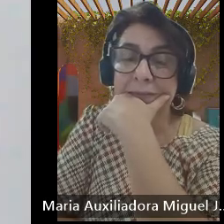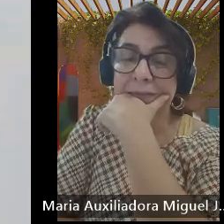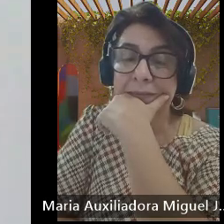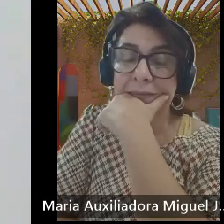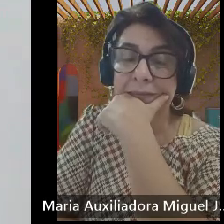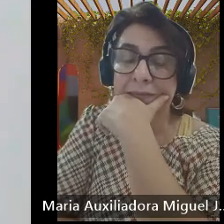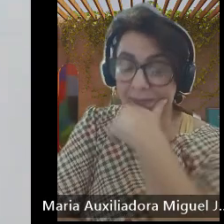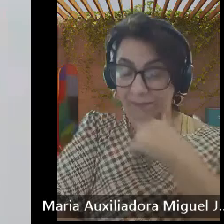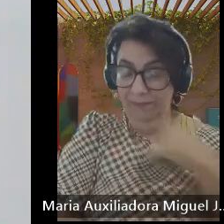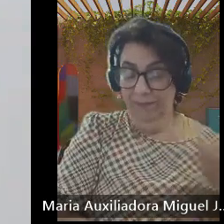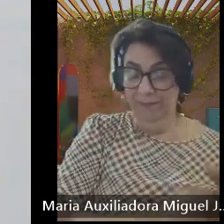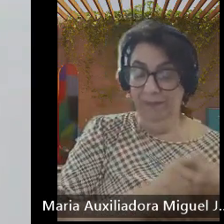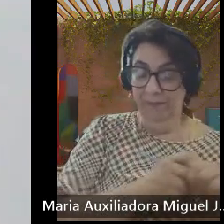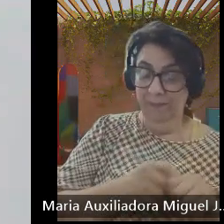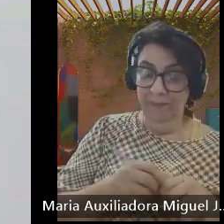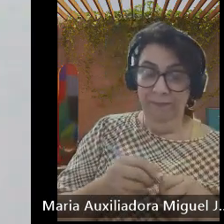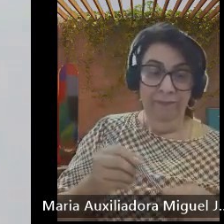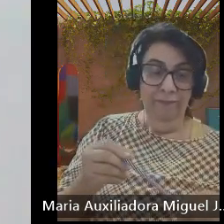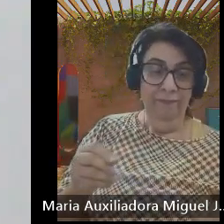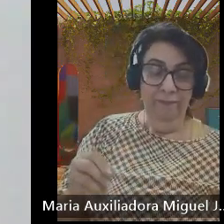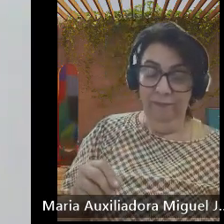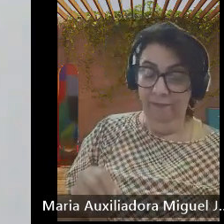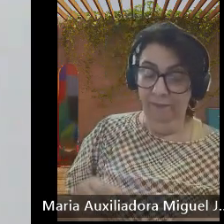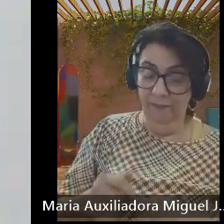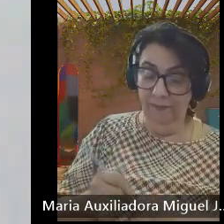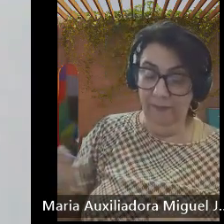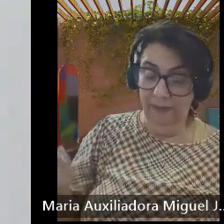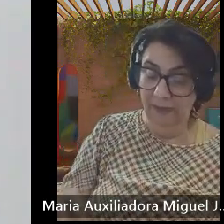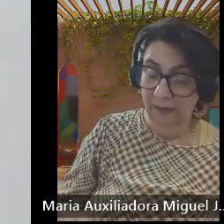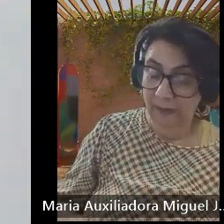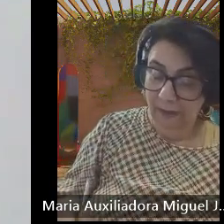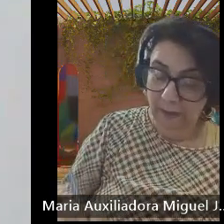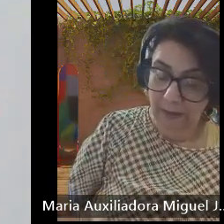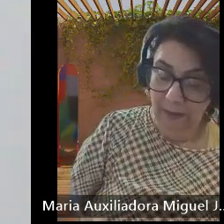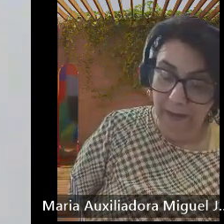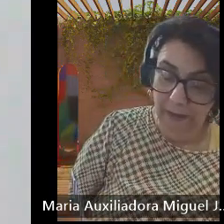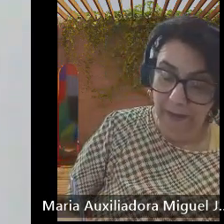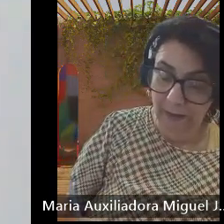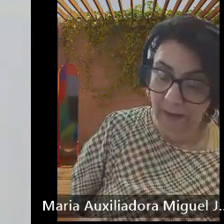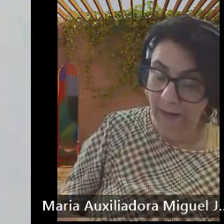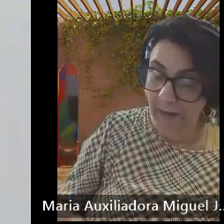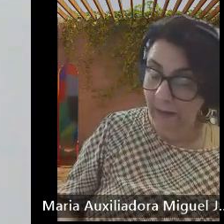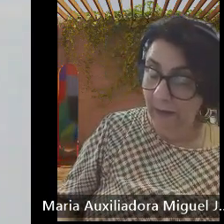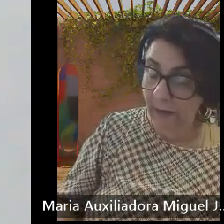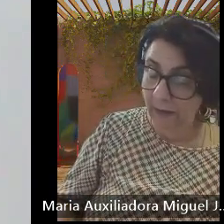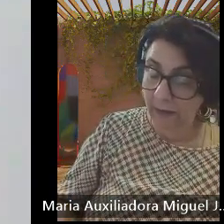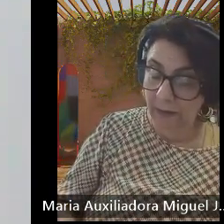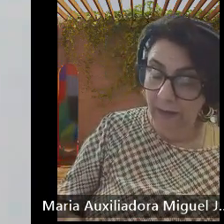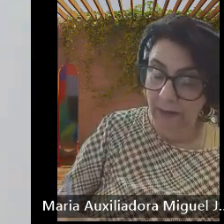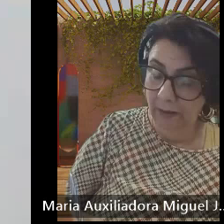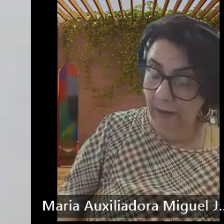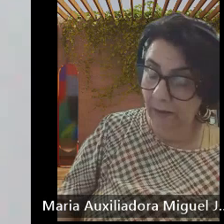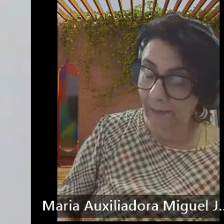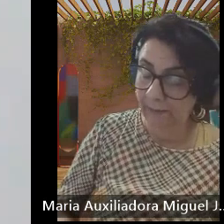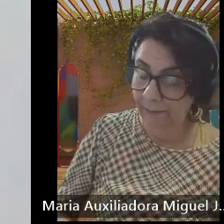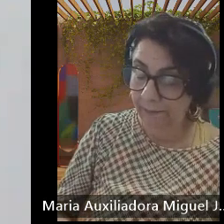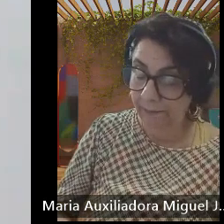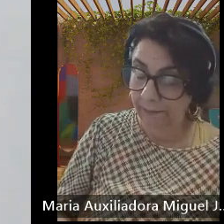Ok, professora, eu imagino sim que como você já direcionou para que a gente olhe para uma disciplina do que a gente